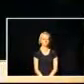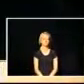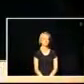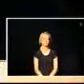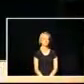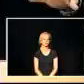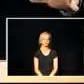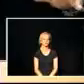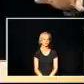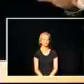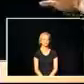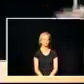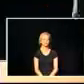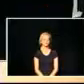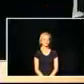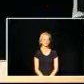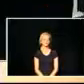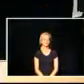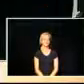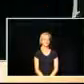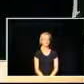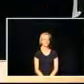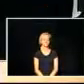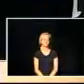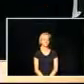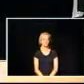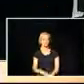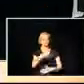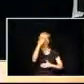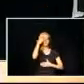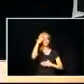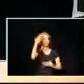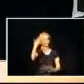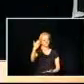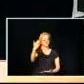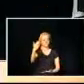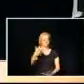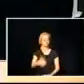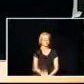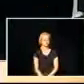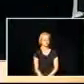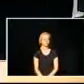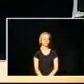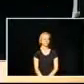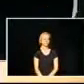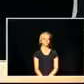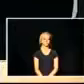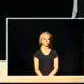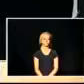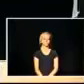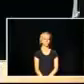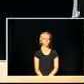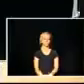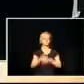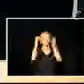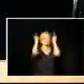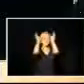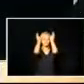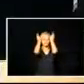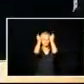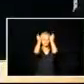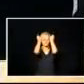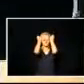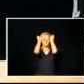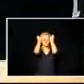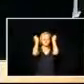esse negócio de Copa. Então, vereador, muito obrigado. Eu acho que isso é importante. O vereador Nunes Coelho também já